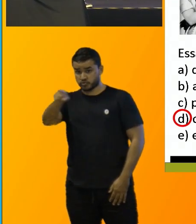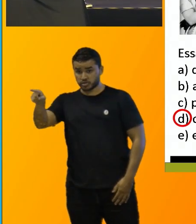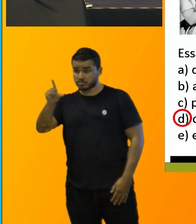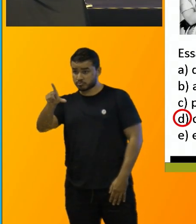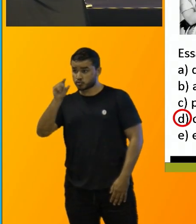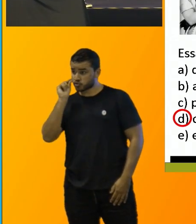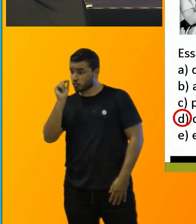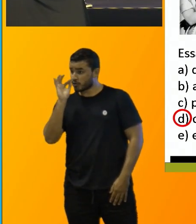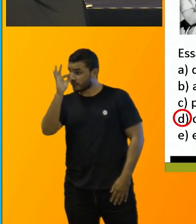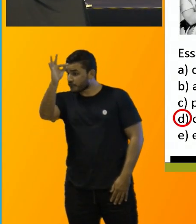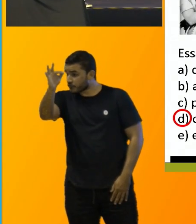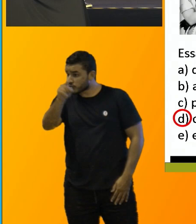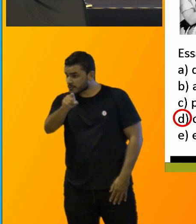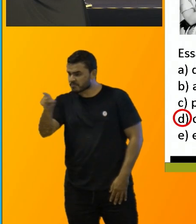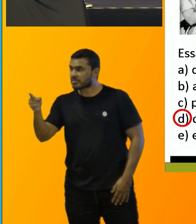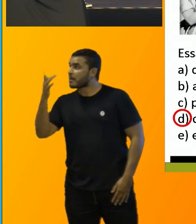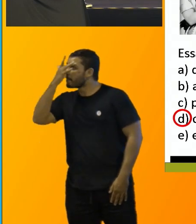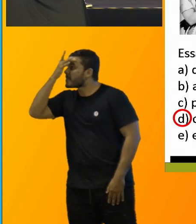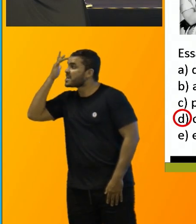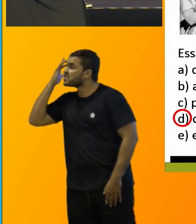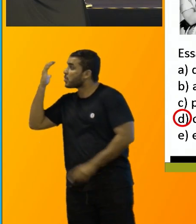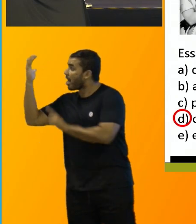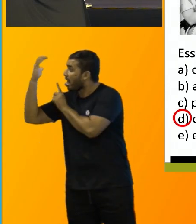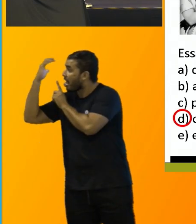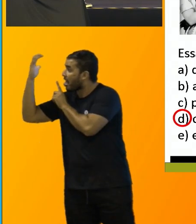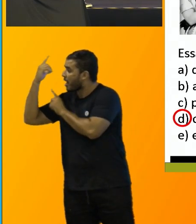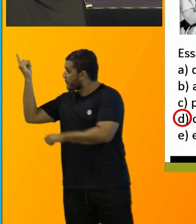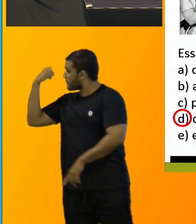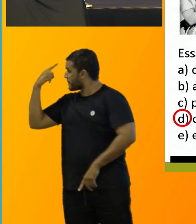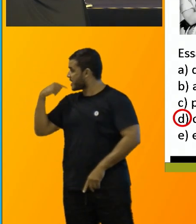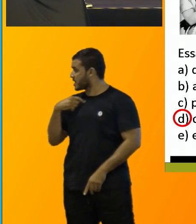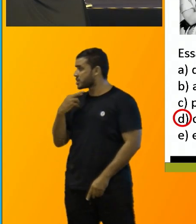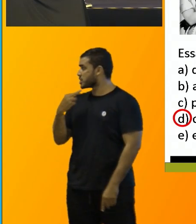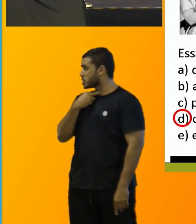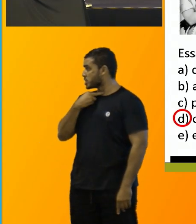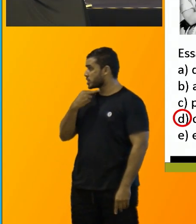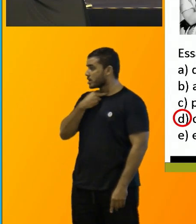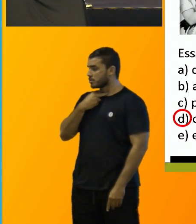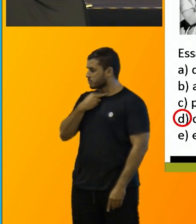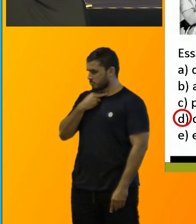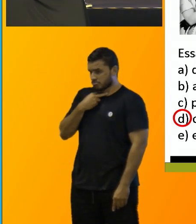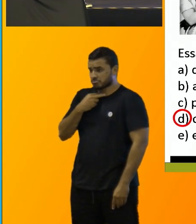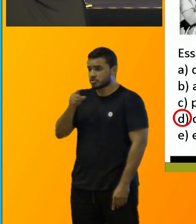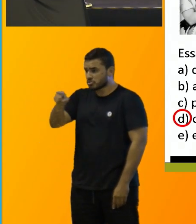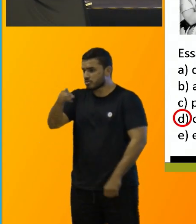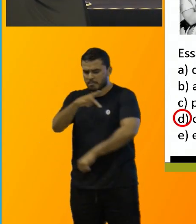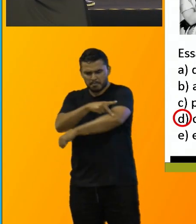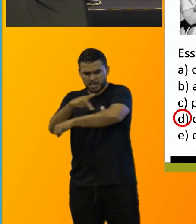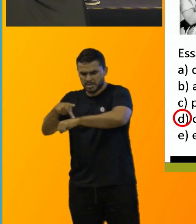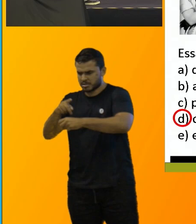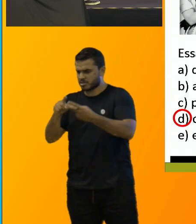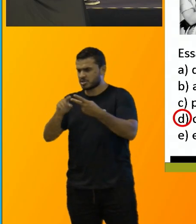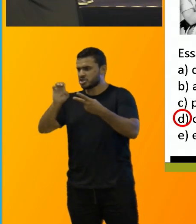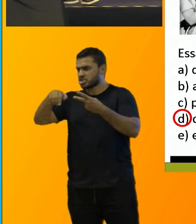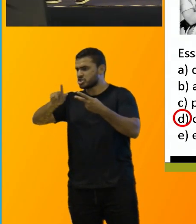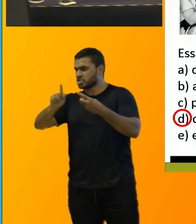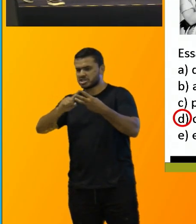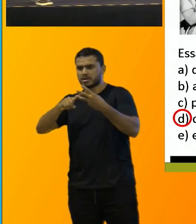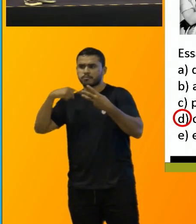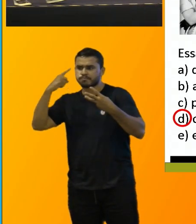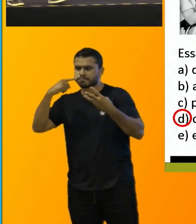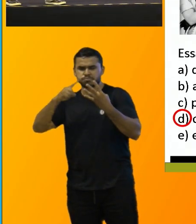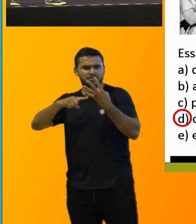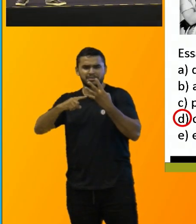mas não deixe ninguém apagar o brilho do seu sonho. Se você decidir ser pedagogo, engenheiro, advogado, dentista,